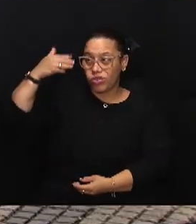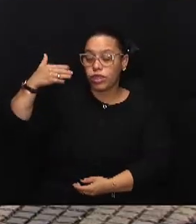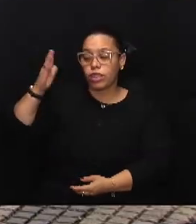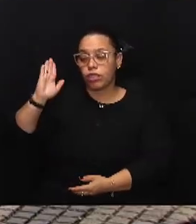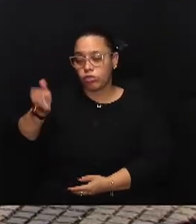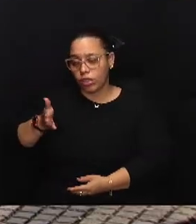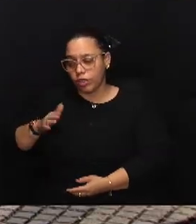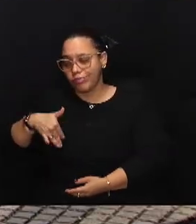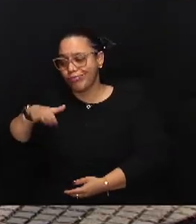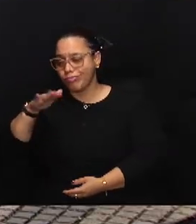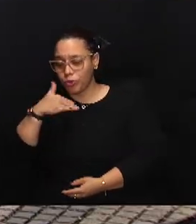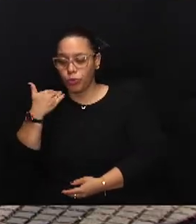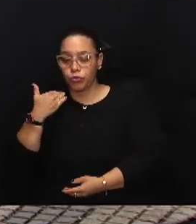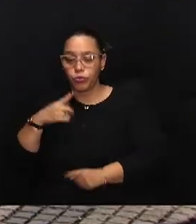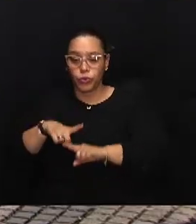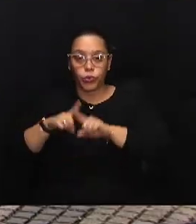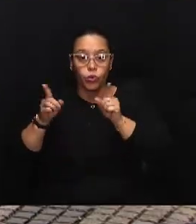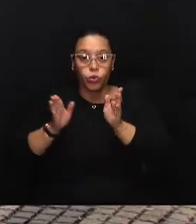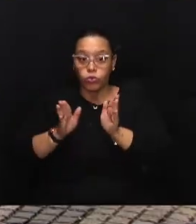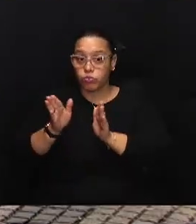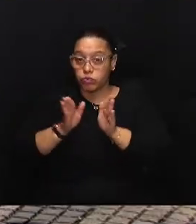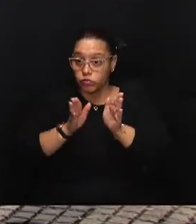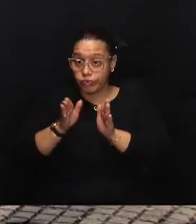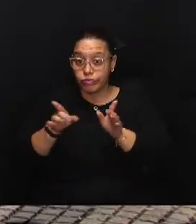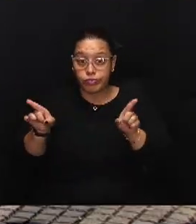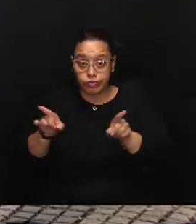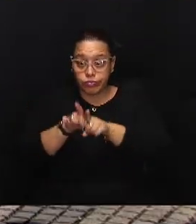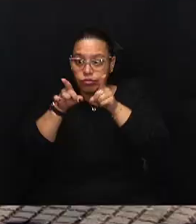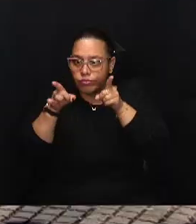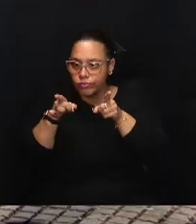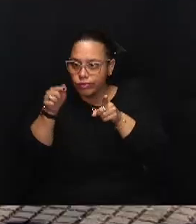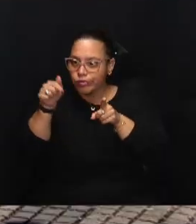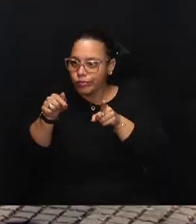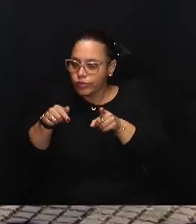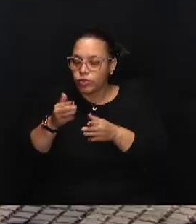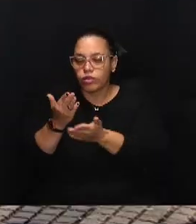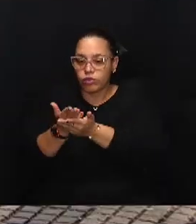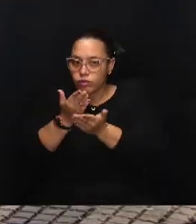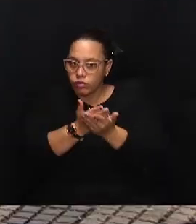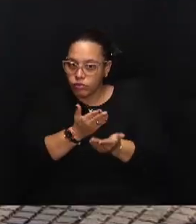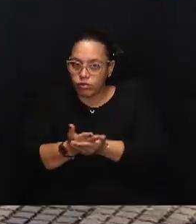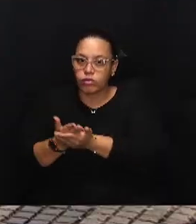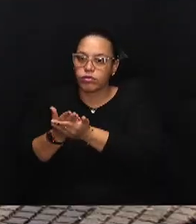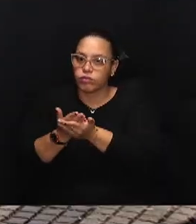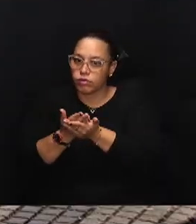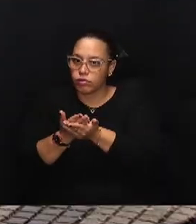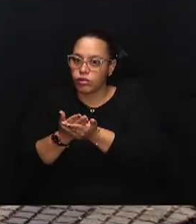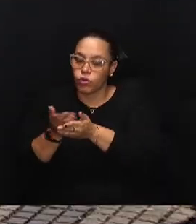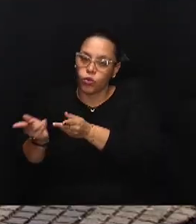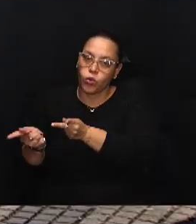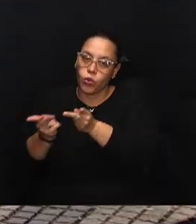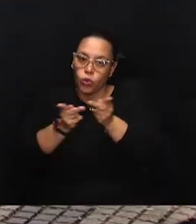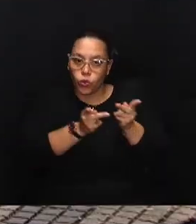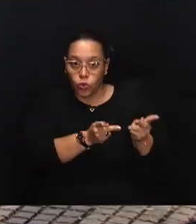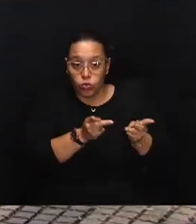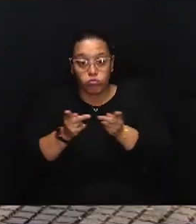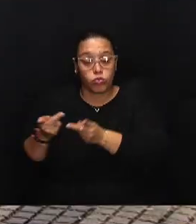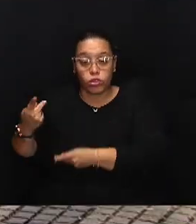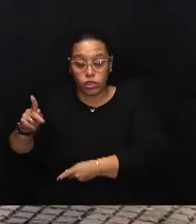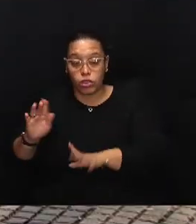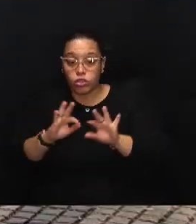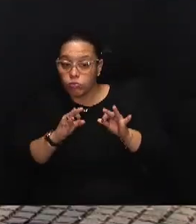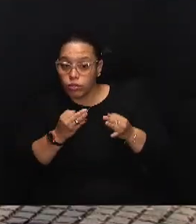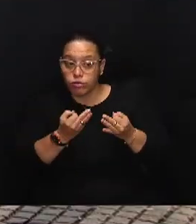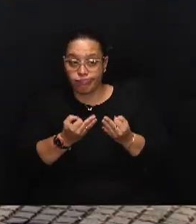mas sobretudo para garantir o acesso digno de quem vem aqui para estudar, de quem vem aqui visitar os seus, para quem